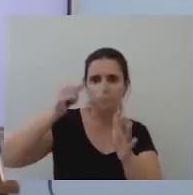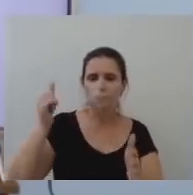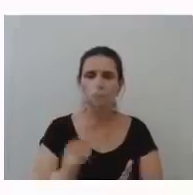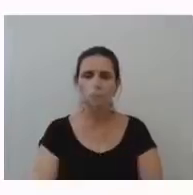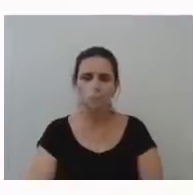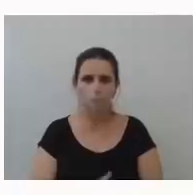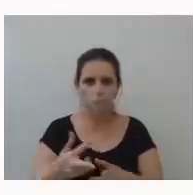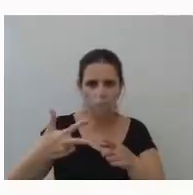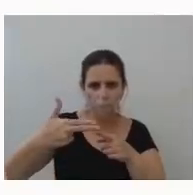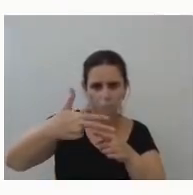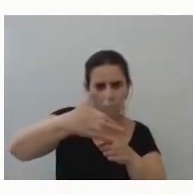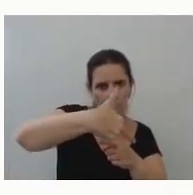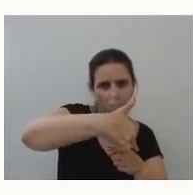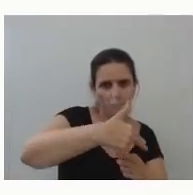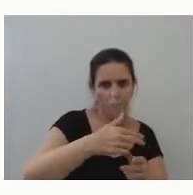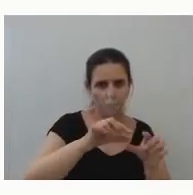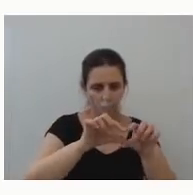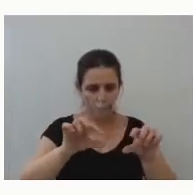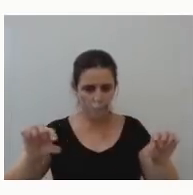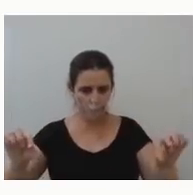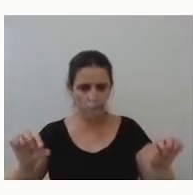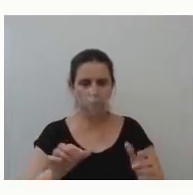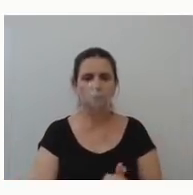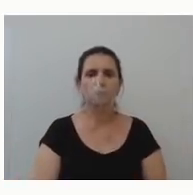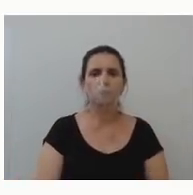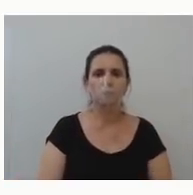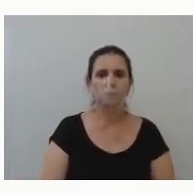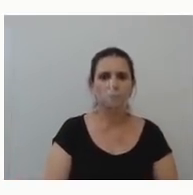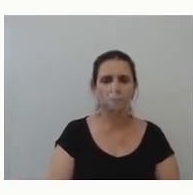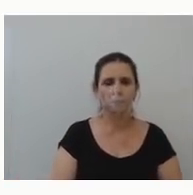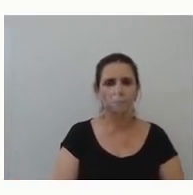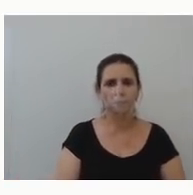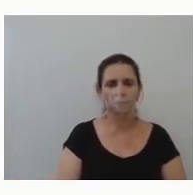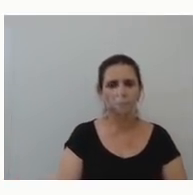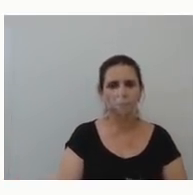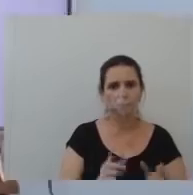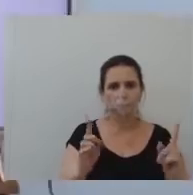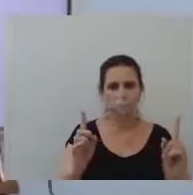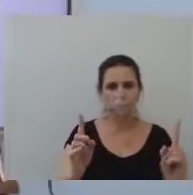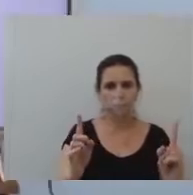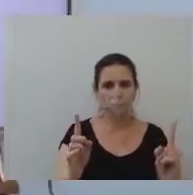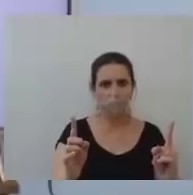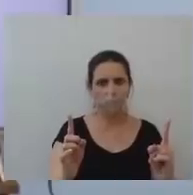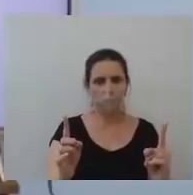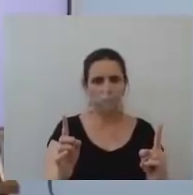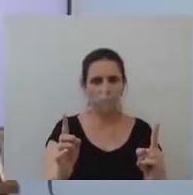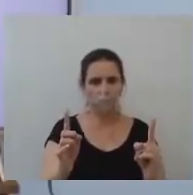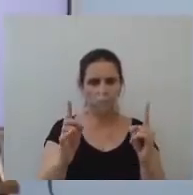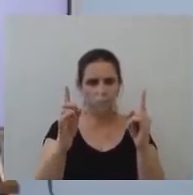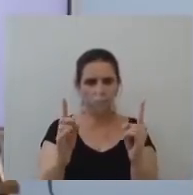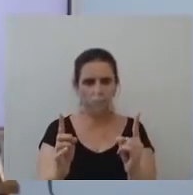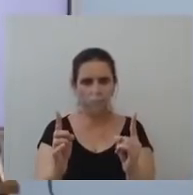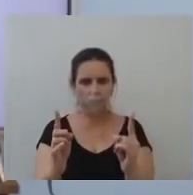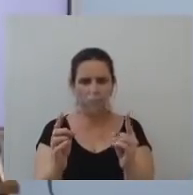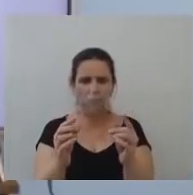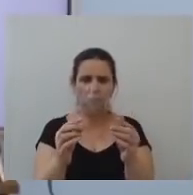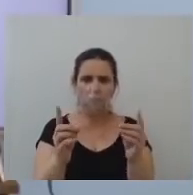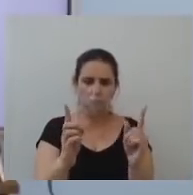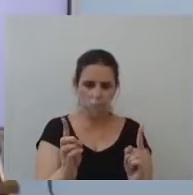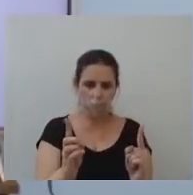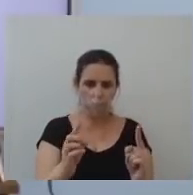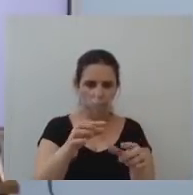vai fazer o corte que seja na largura do teu celular, certo? Eu aconselho a fazer bem no limite mesmo, para ele